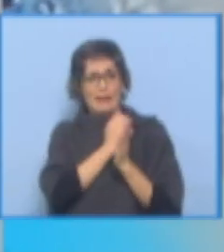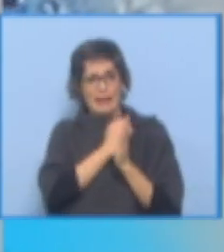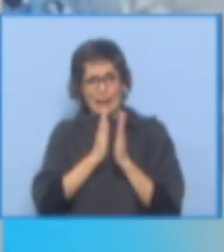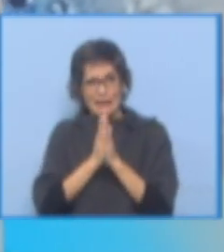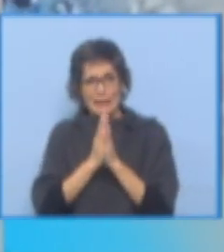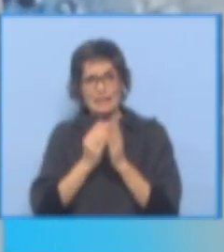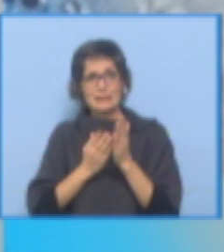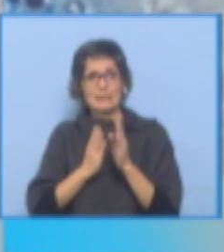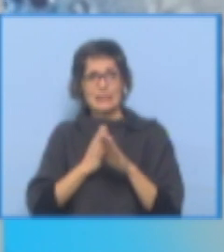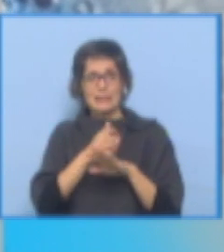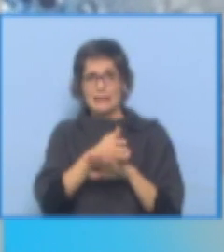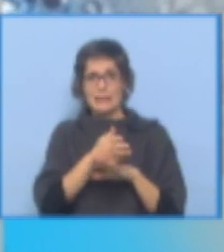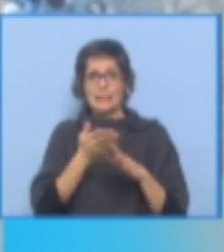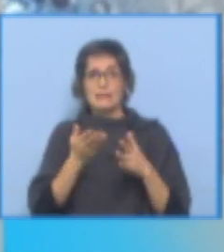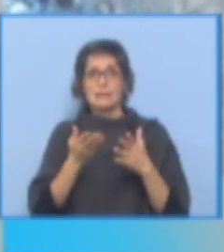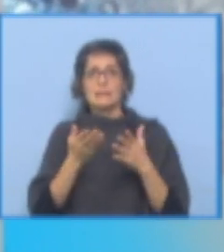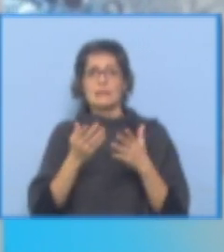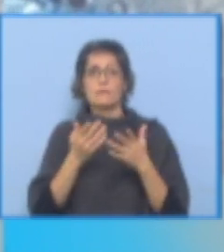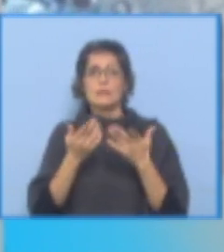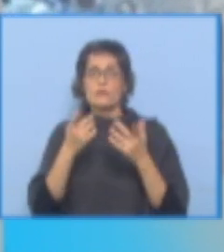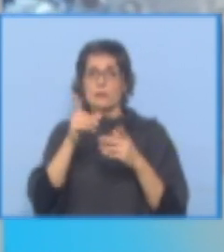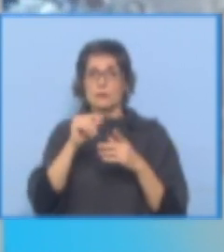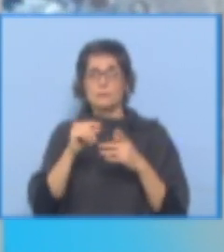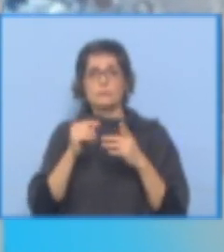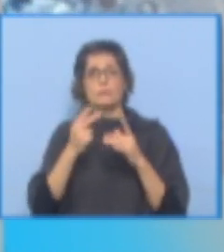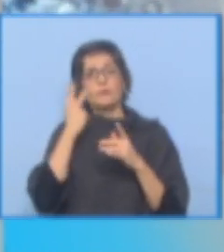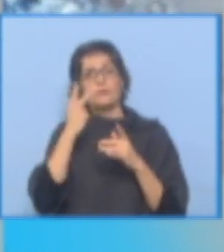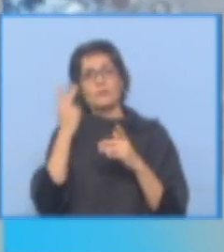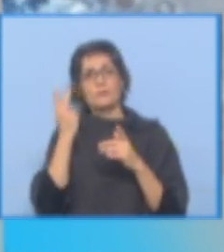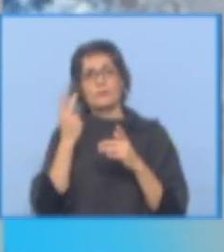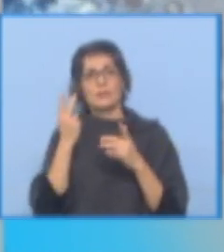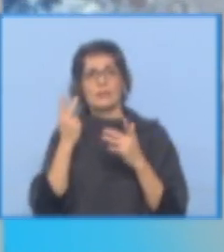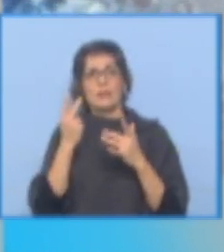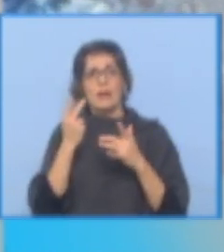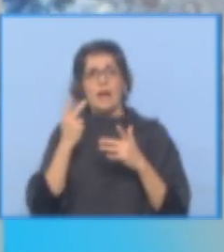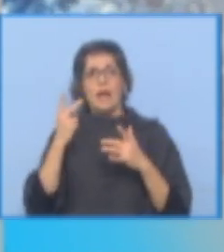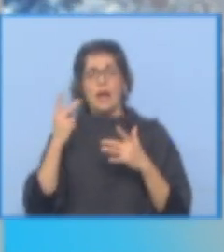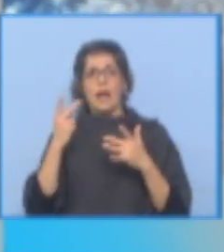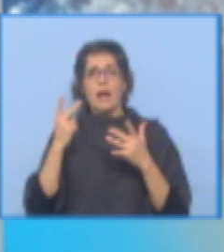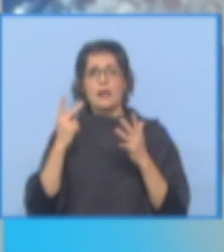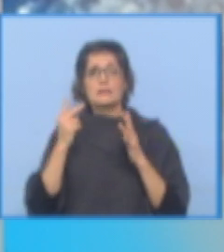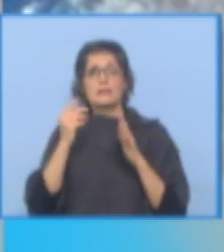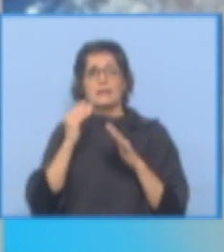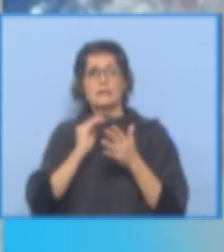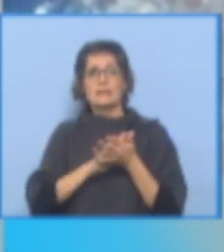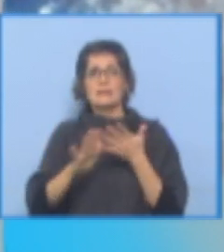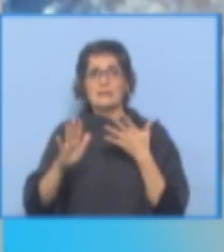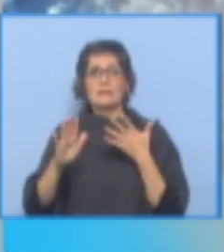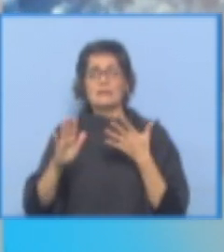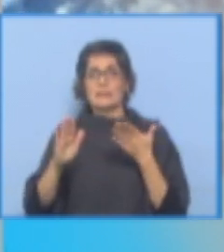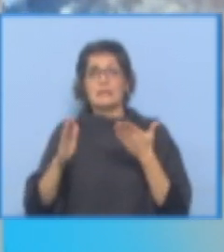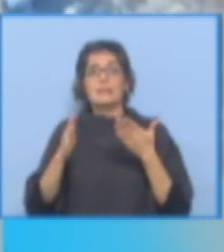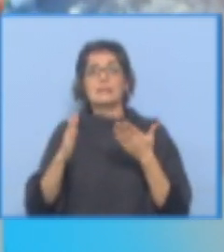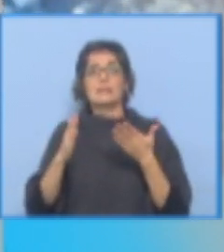escandalize, por viver a castidade em todos os momentos que não seja o ato sexual dentro do